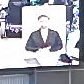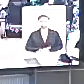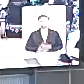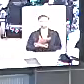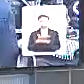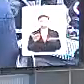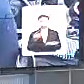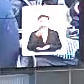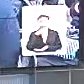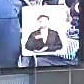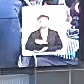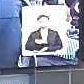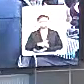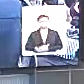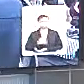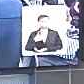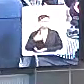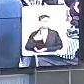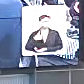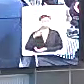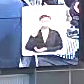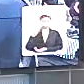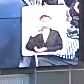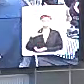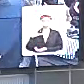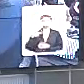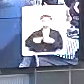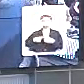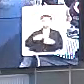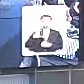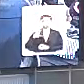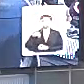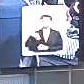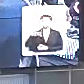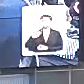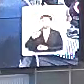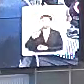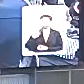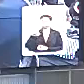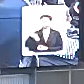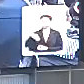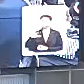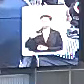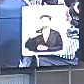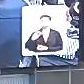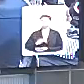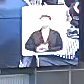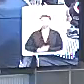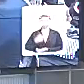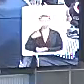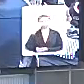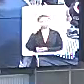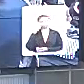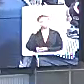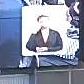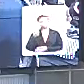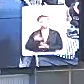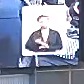bo tarde é eu sou José Maia de Contagem cidade de Contagem sou vizinho aqui né Eh eu fico pensando Né desde